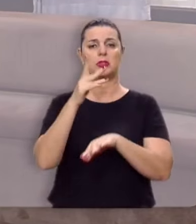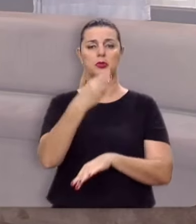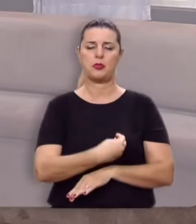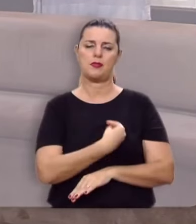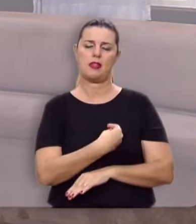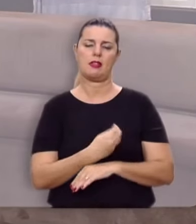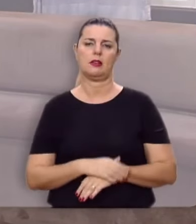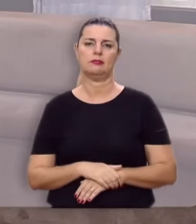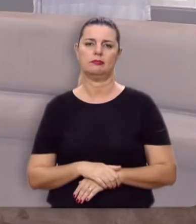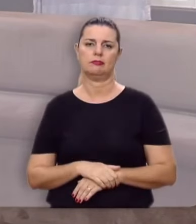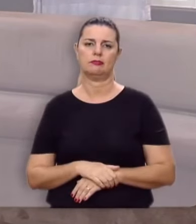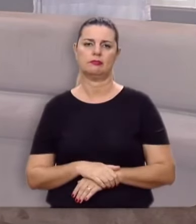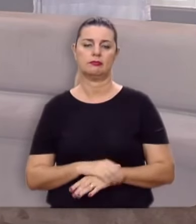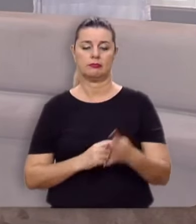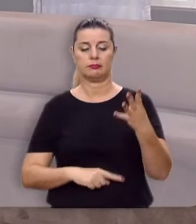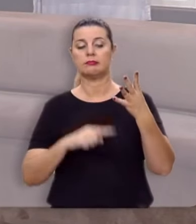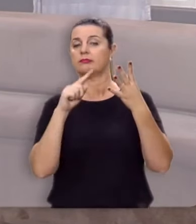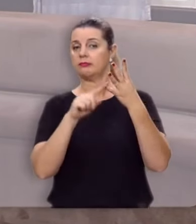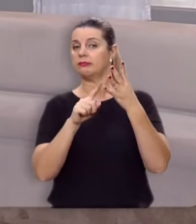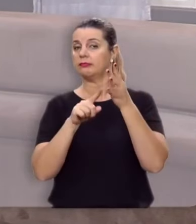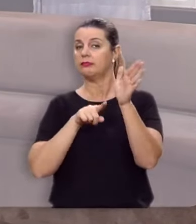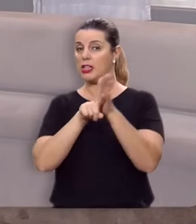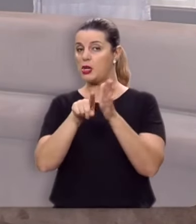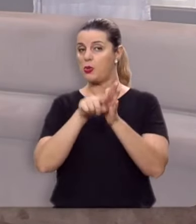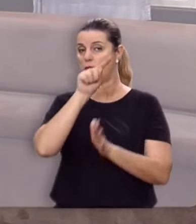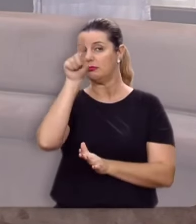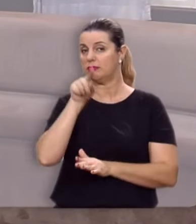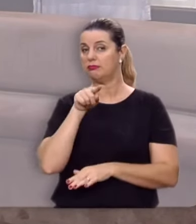sua vida. Quarta pergunta: